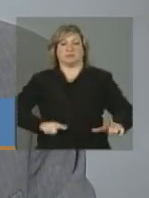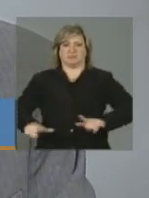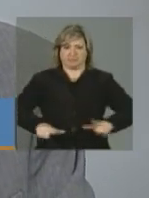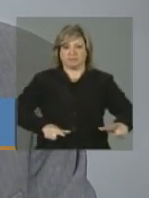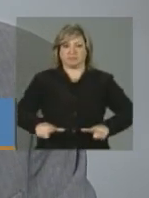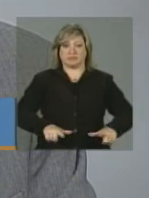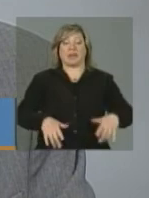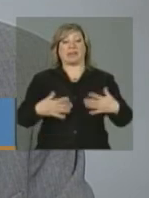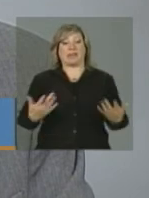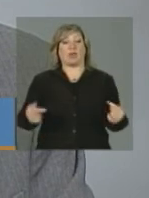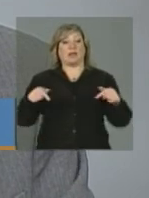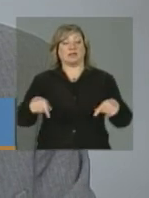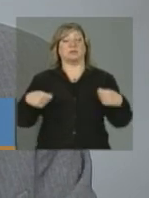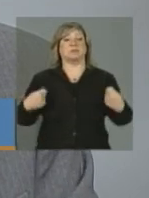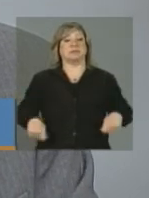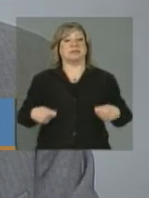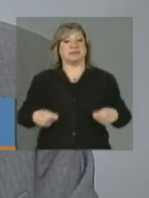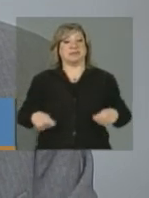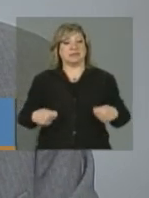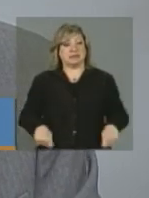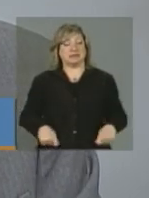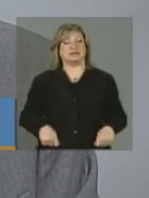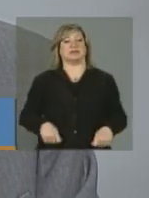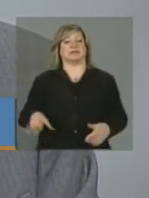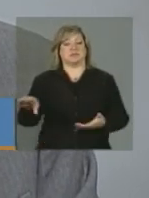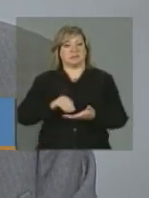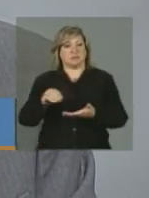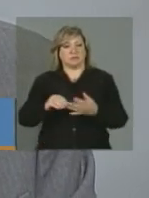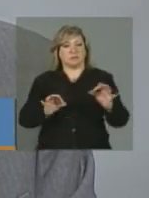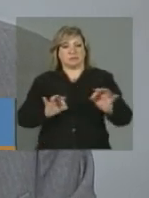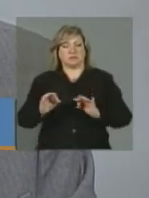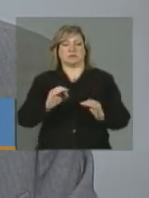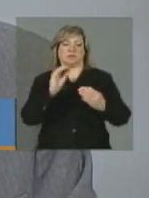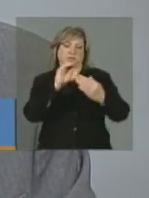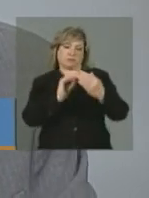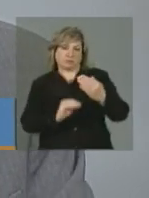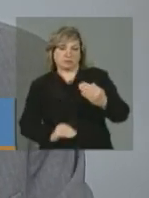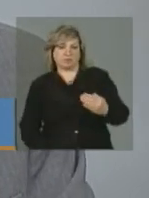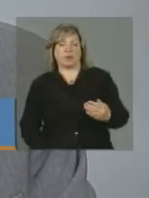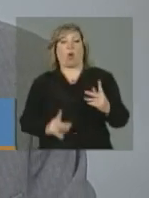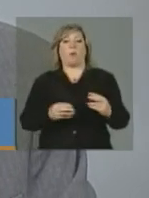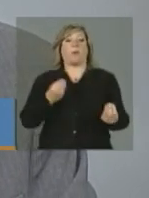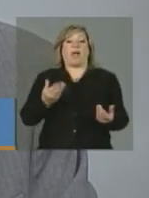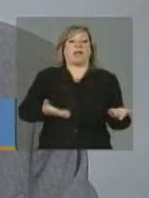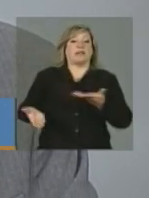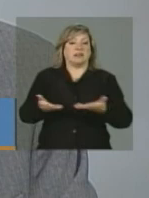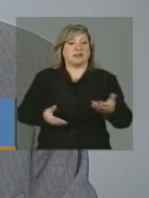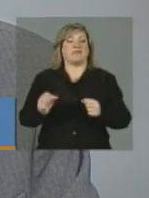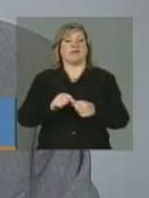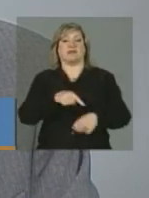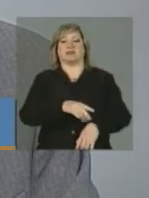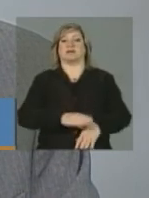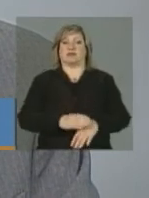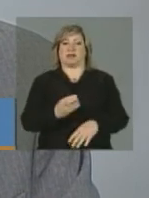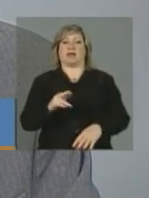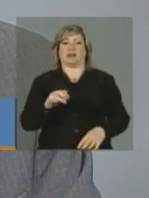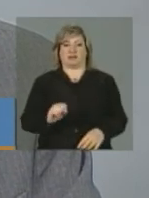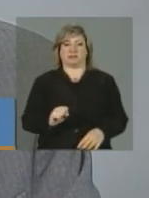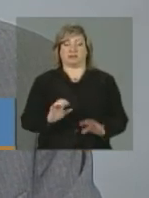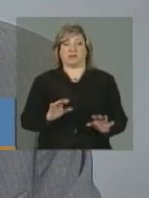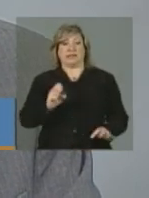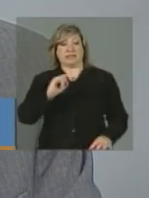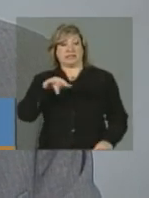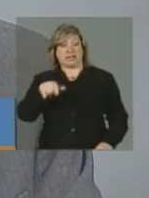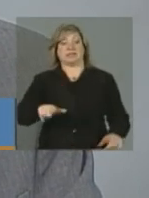atividade, então, isto deve ser contabilizado lá no questionário como atendimentos realizados pelo CRAS. Caso essa